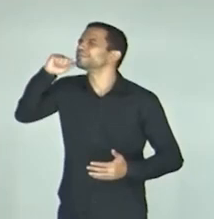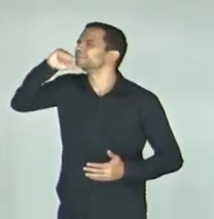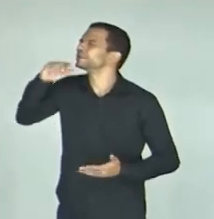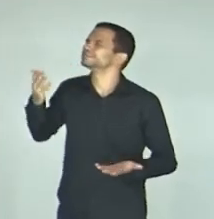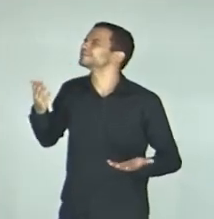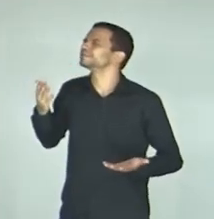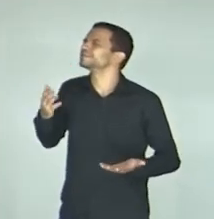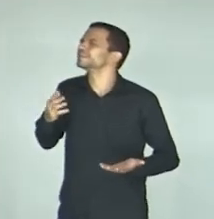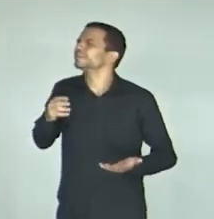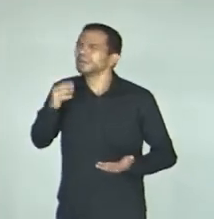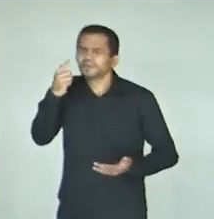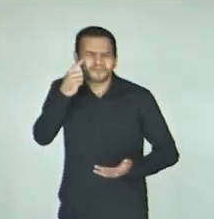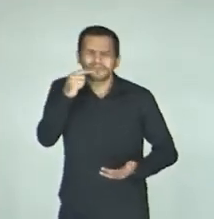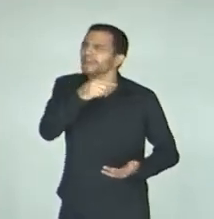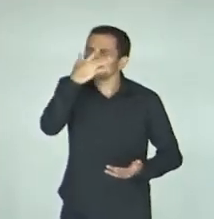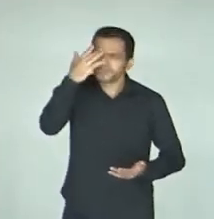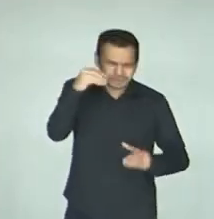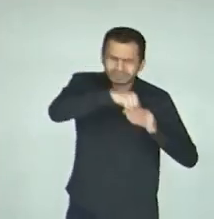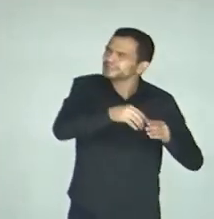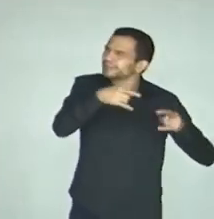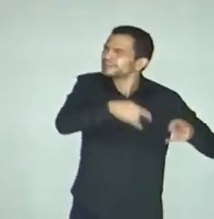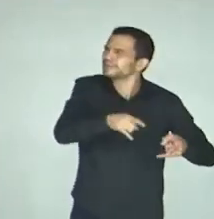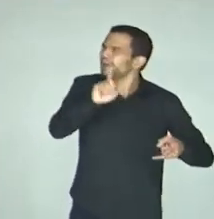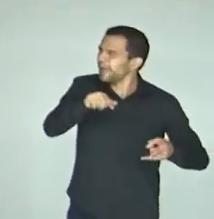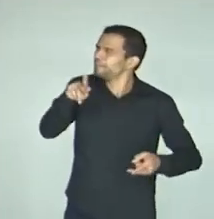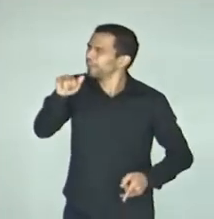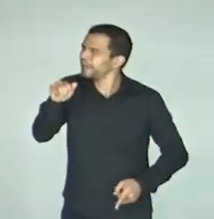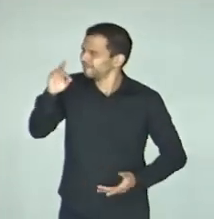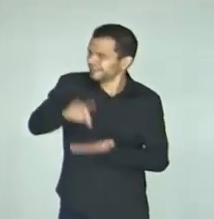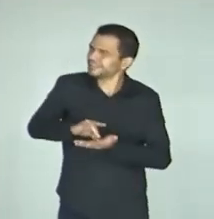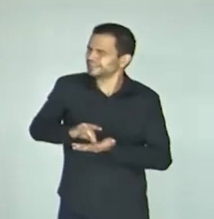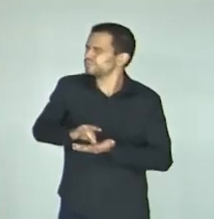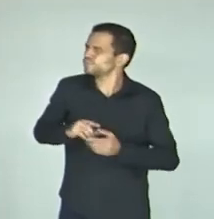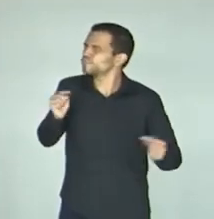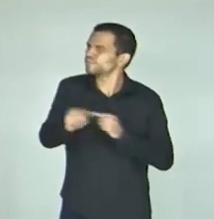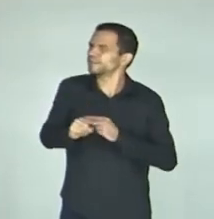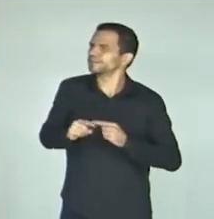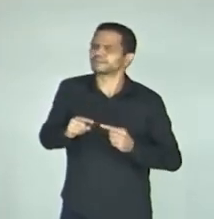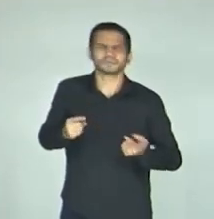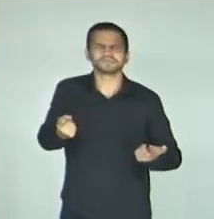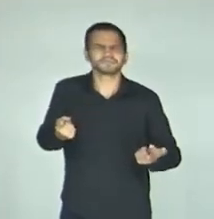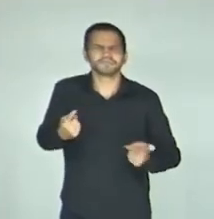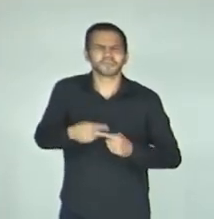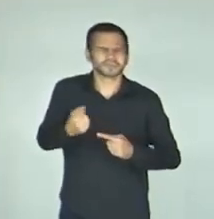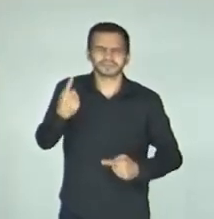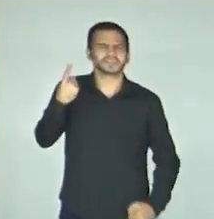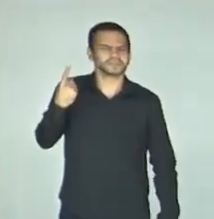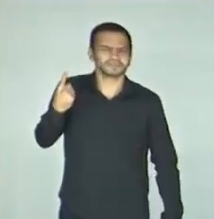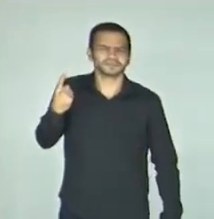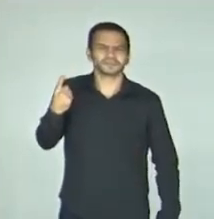é melhor a gente olhar lá dentro do cachorro para ver se eu papai mesmo E por quê